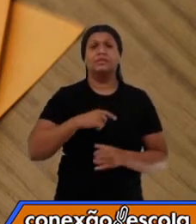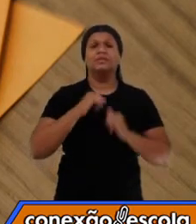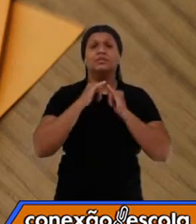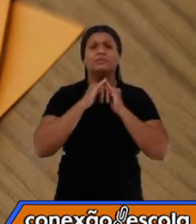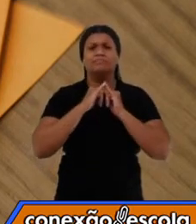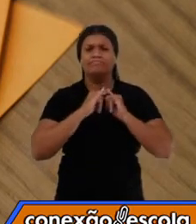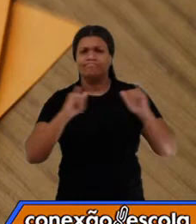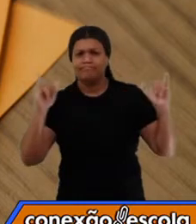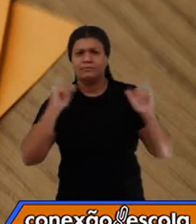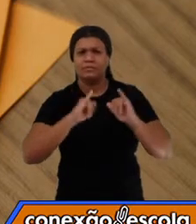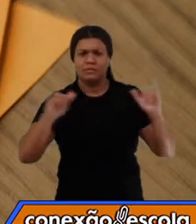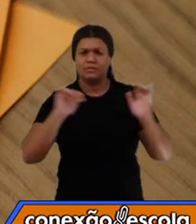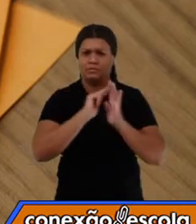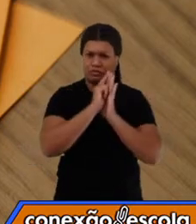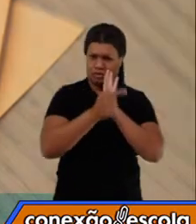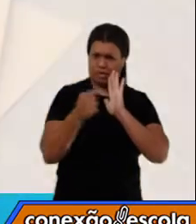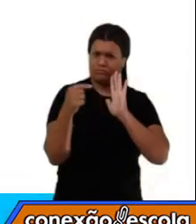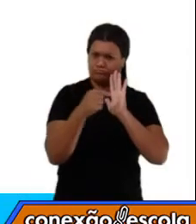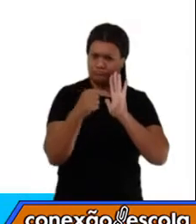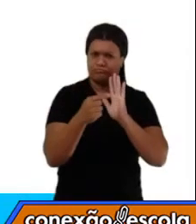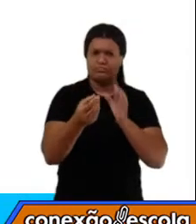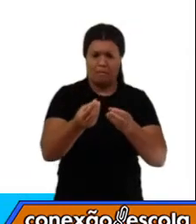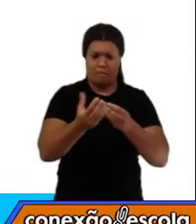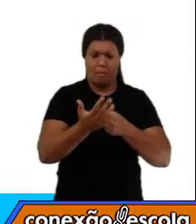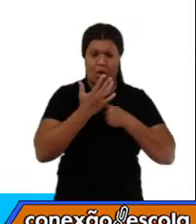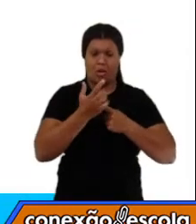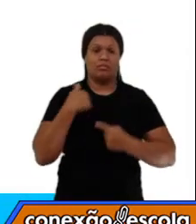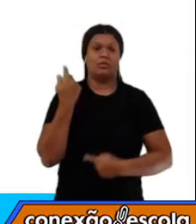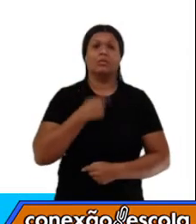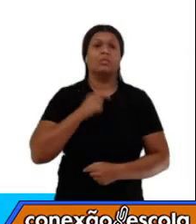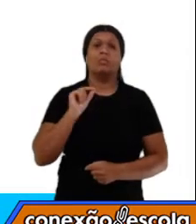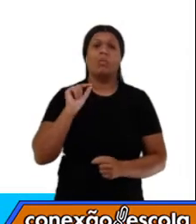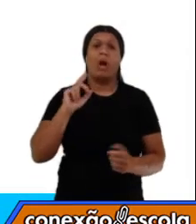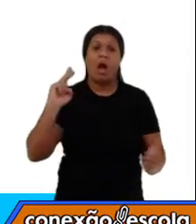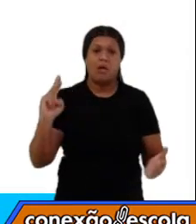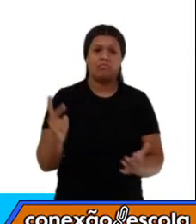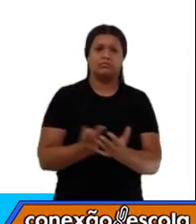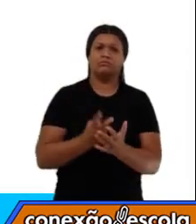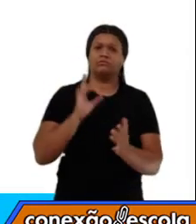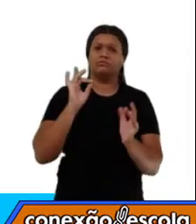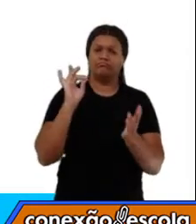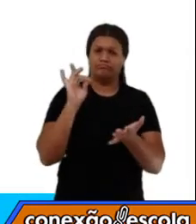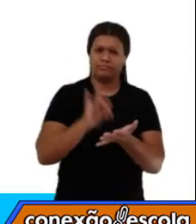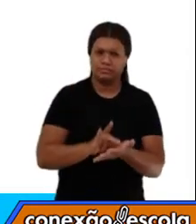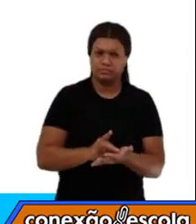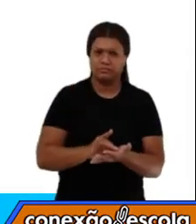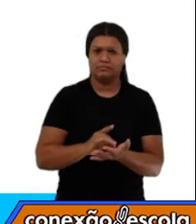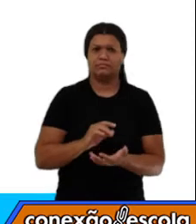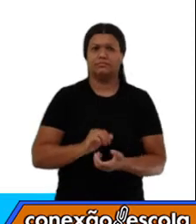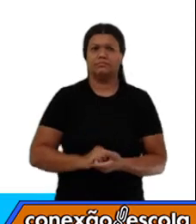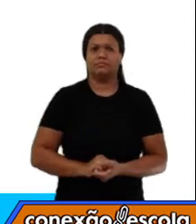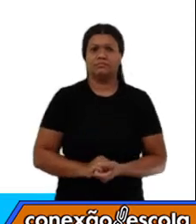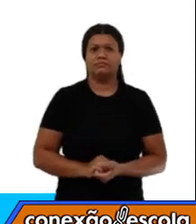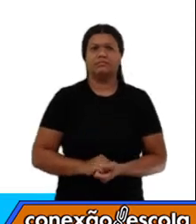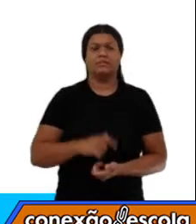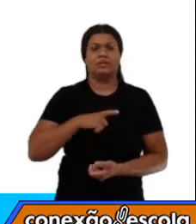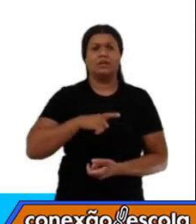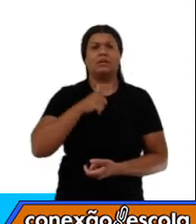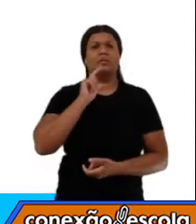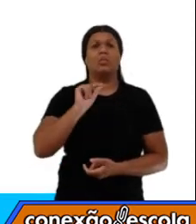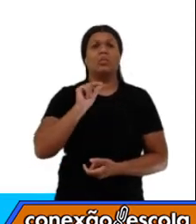informativos, eles trazem para nós fatos, conhecimentos, numa linguagem bem original